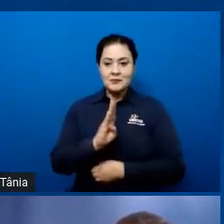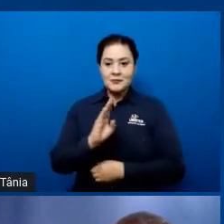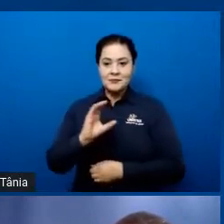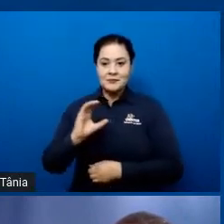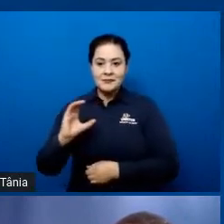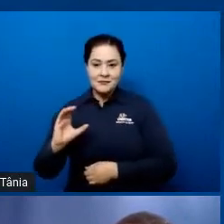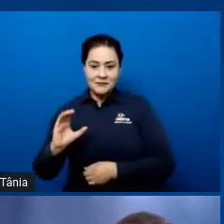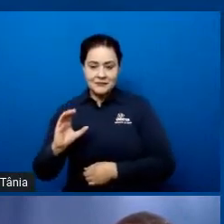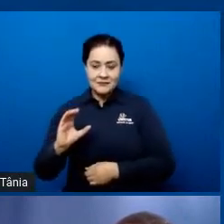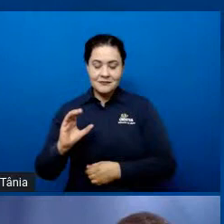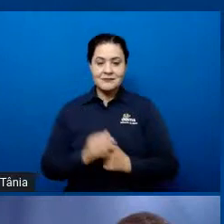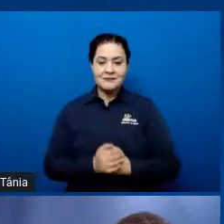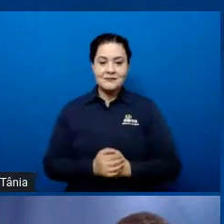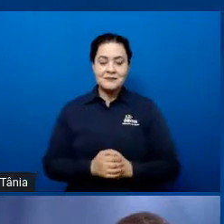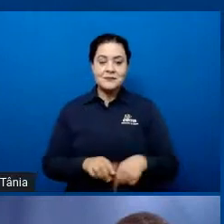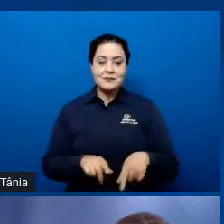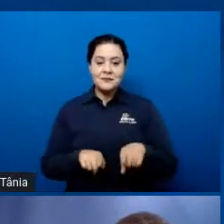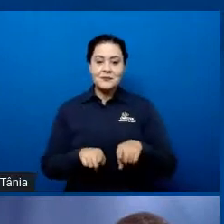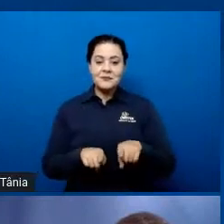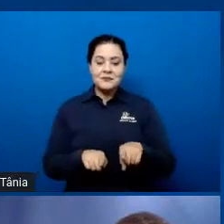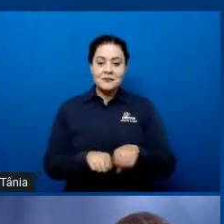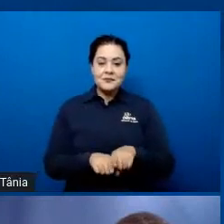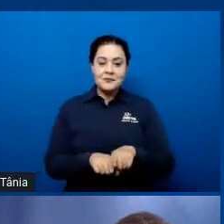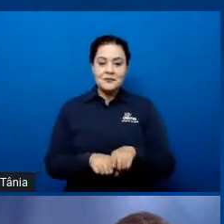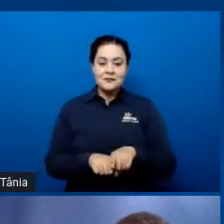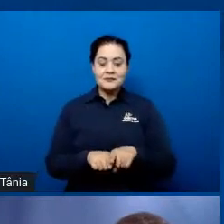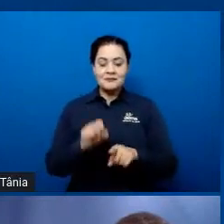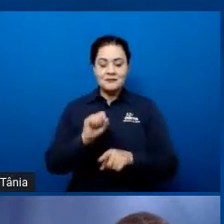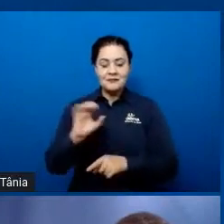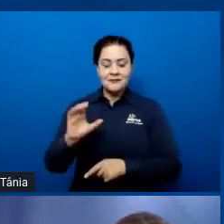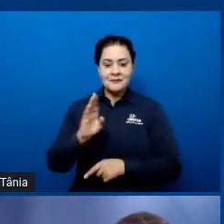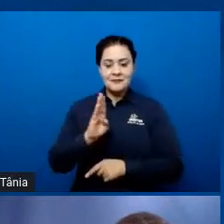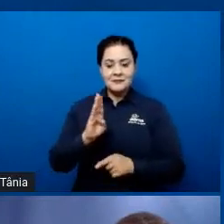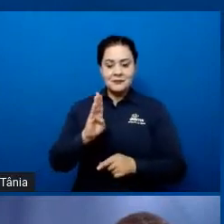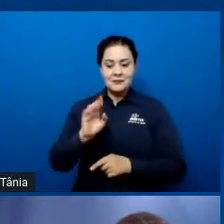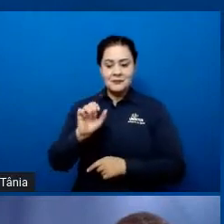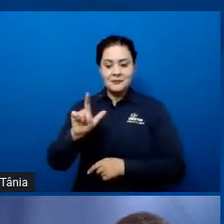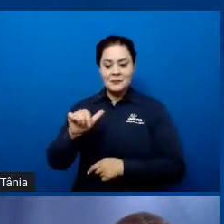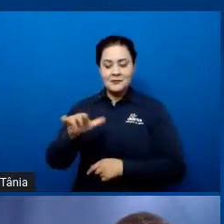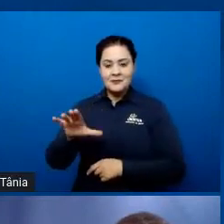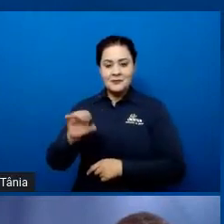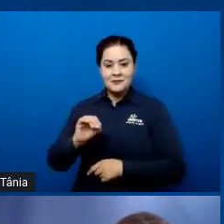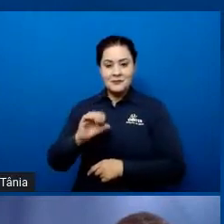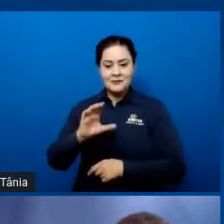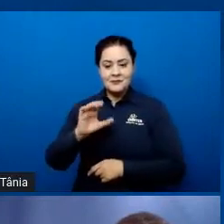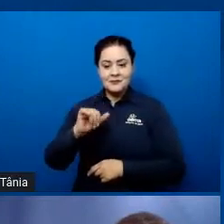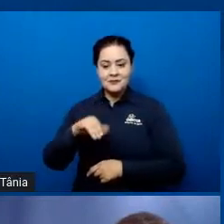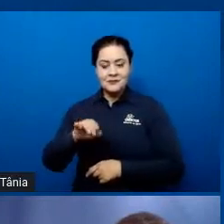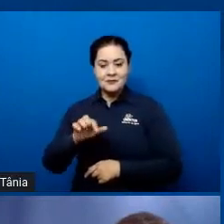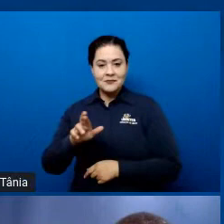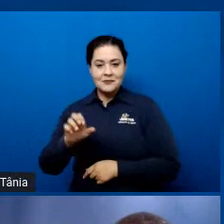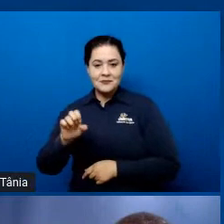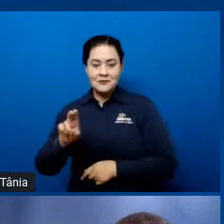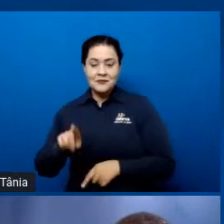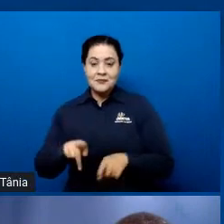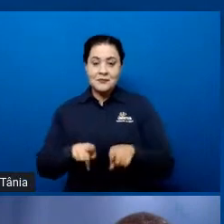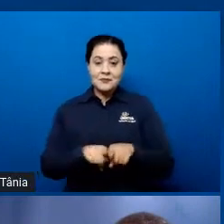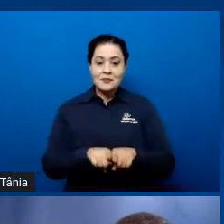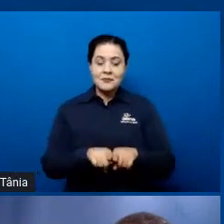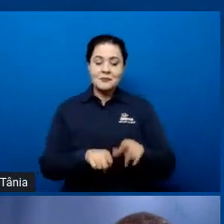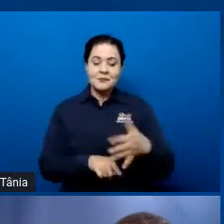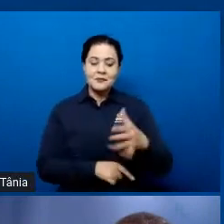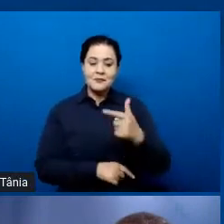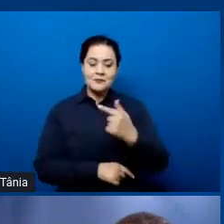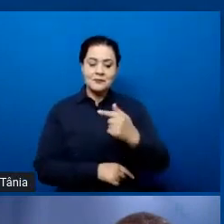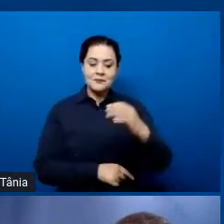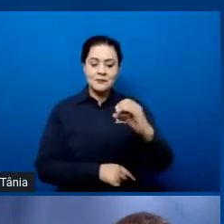né? Mas a gente tem operações em todo o Brasil e no exterior, produzindo quase que 70%